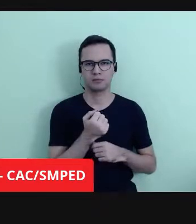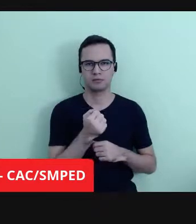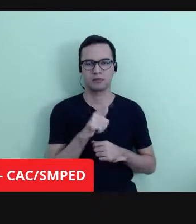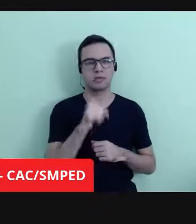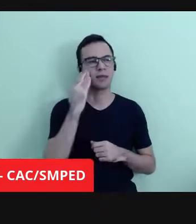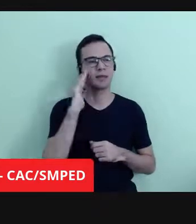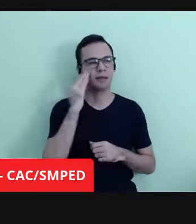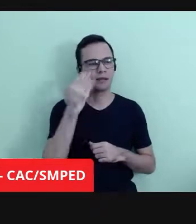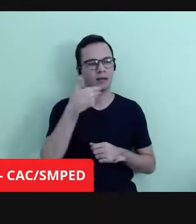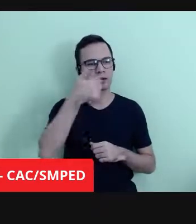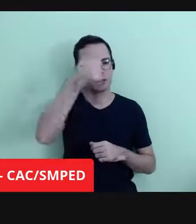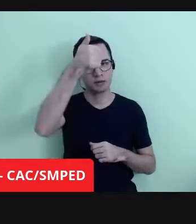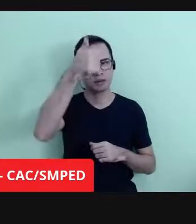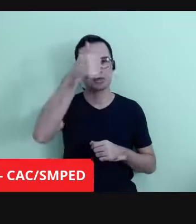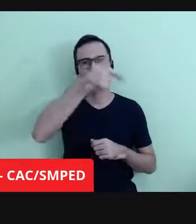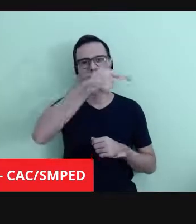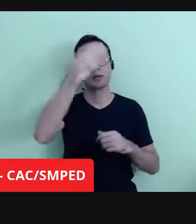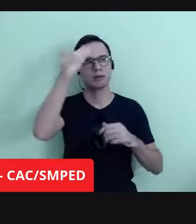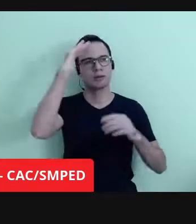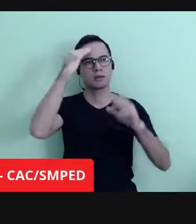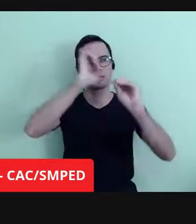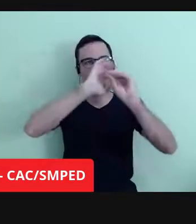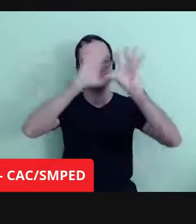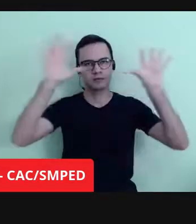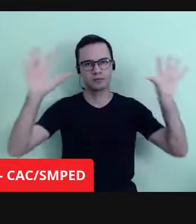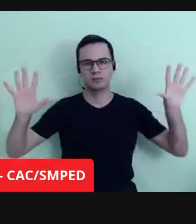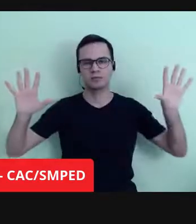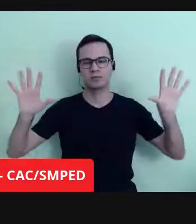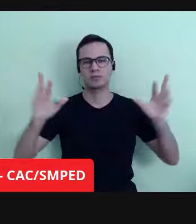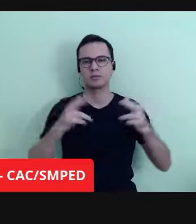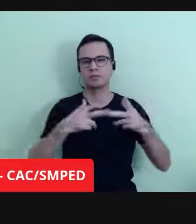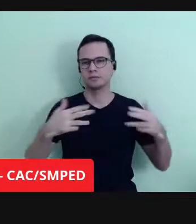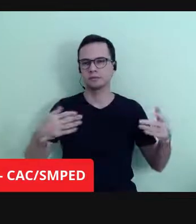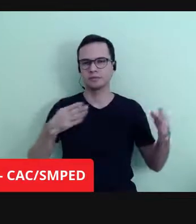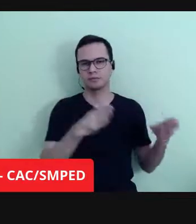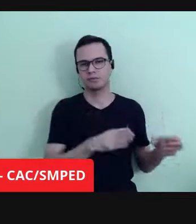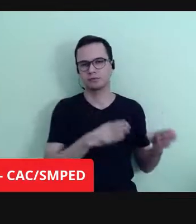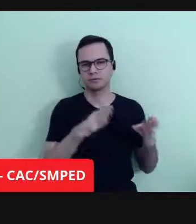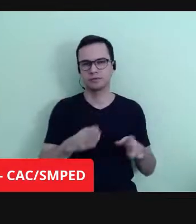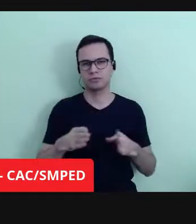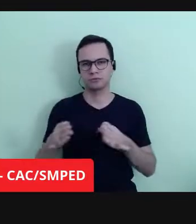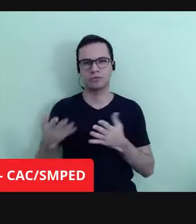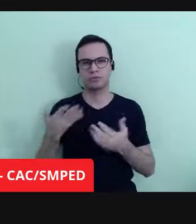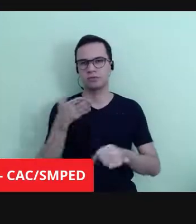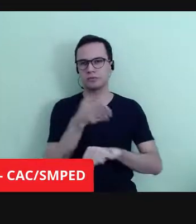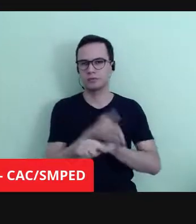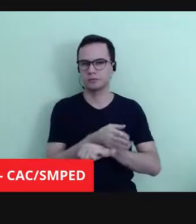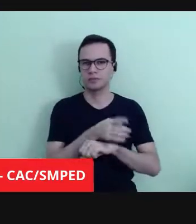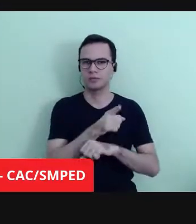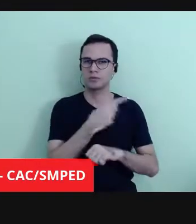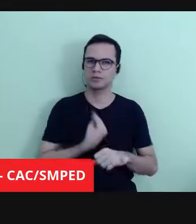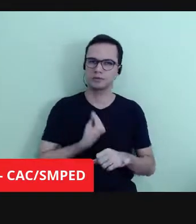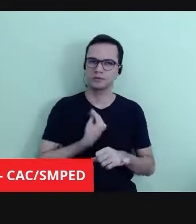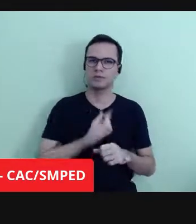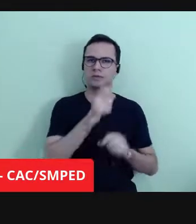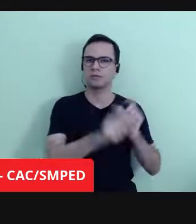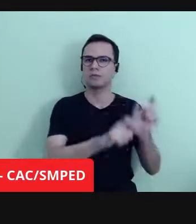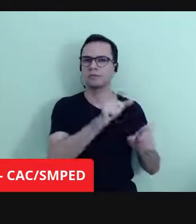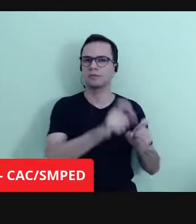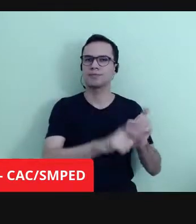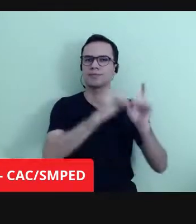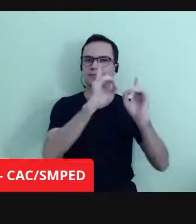entender melhor, compreender melhor esses processos de acessibilidade, de participação de pessoas com